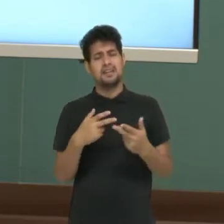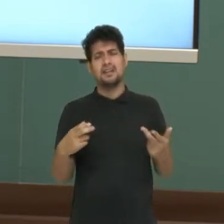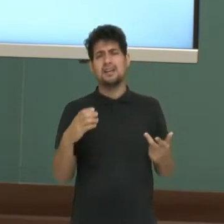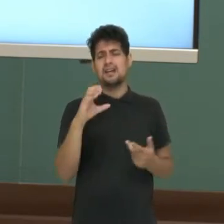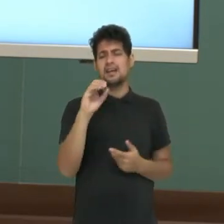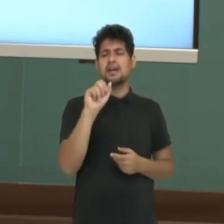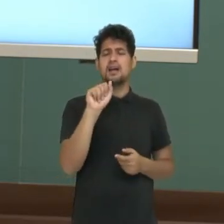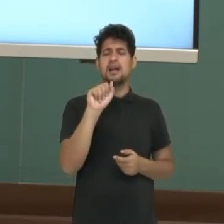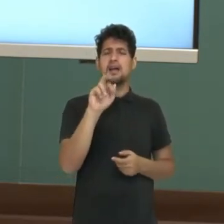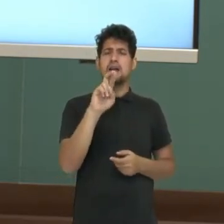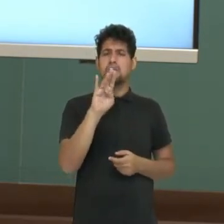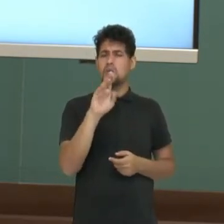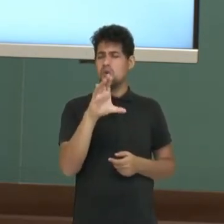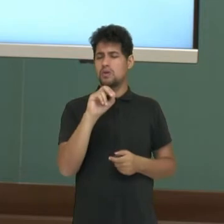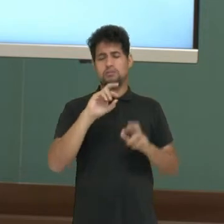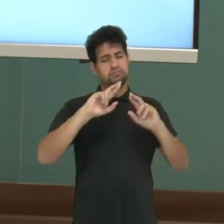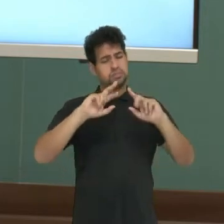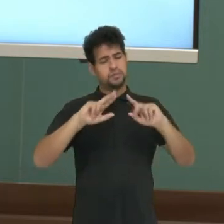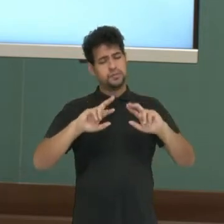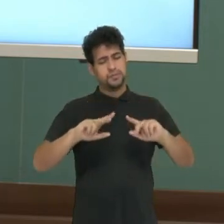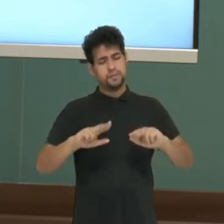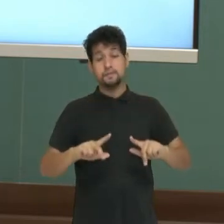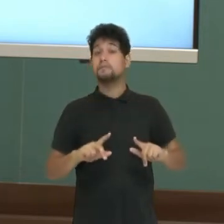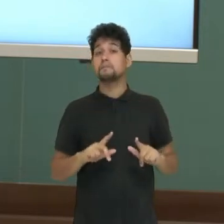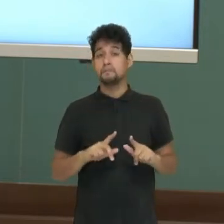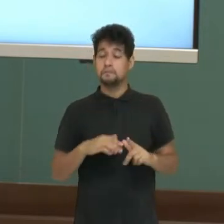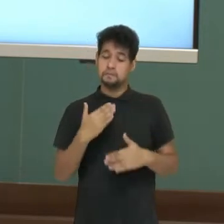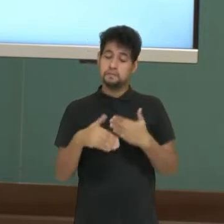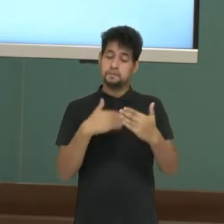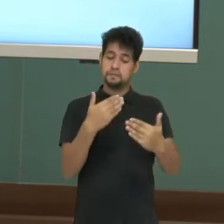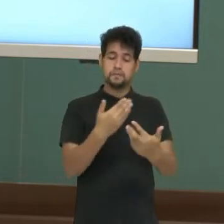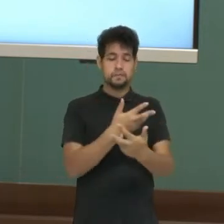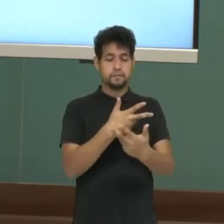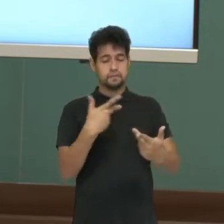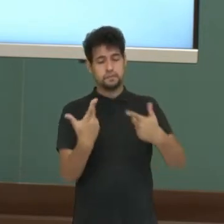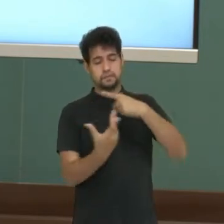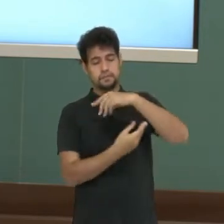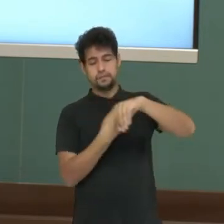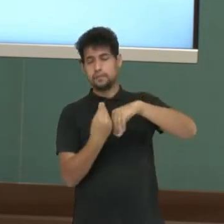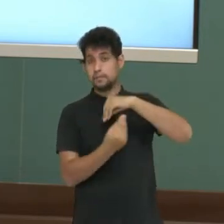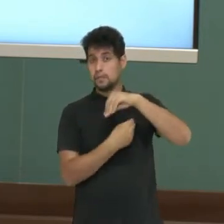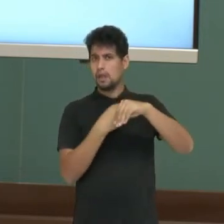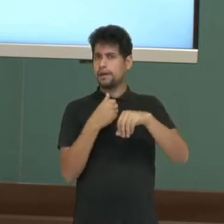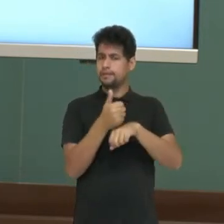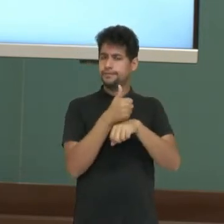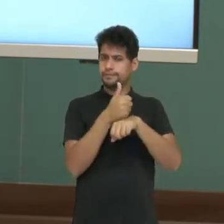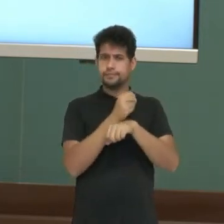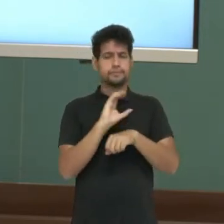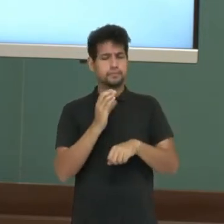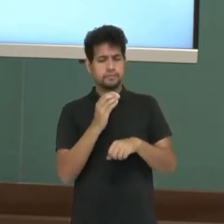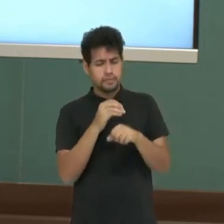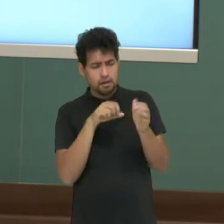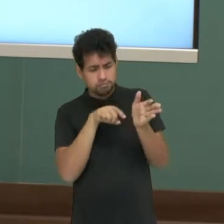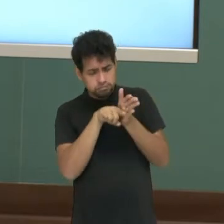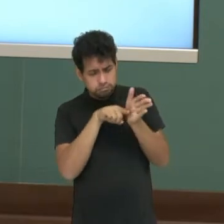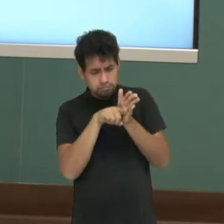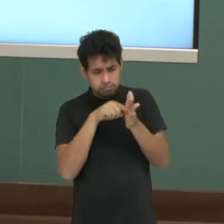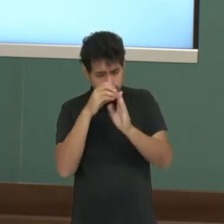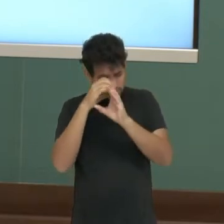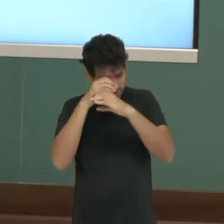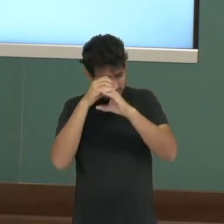né, de oxigênio, enfim, de vários tipos de substâncias ali que os cientistas vão analisar e descobrir o passado climático do